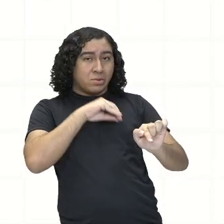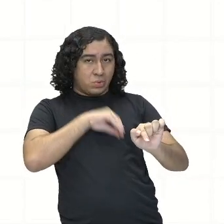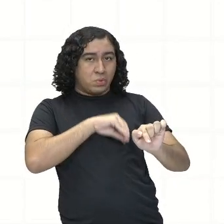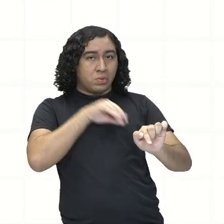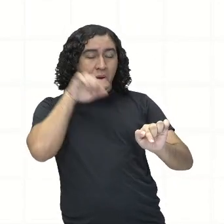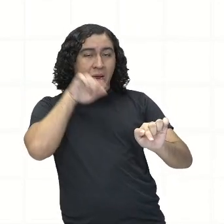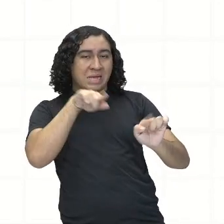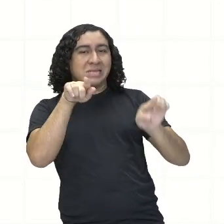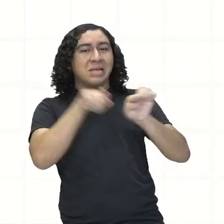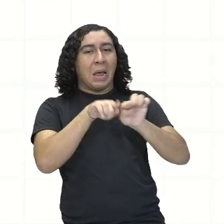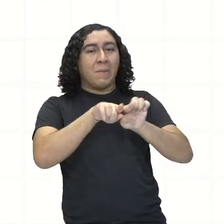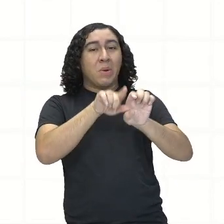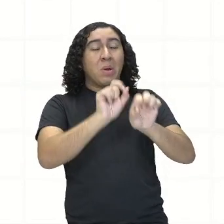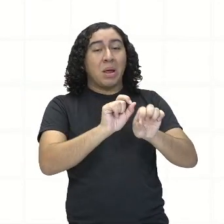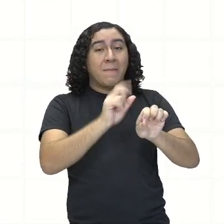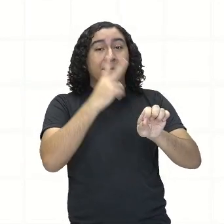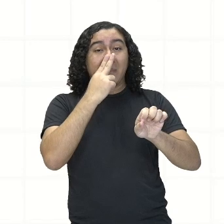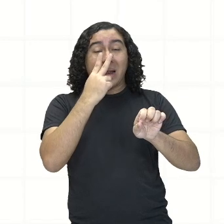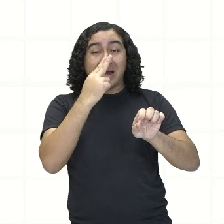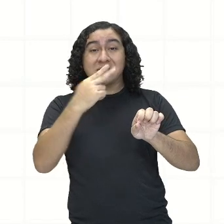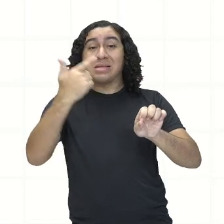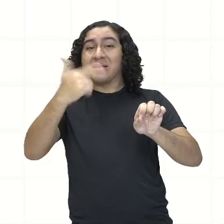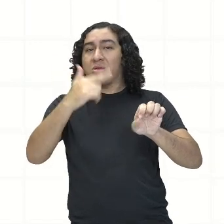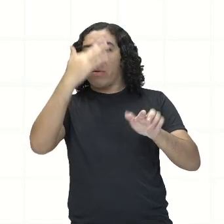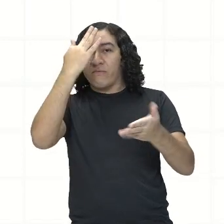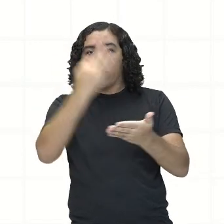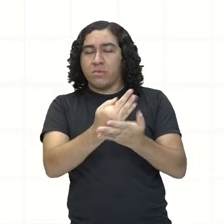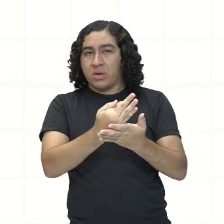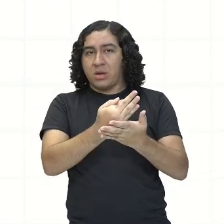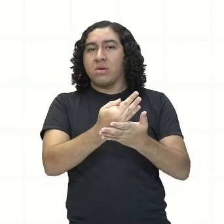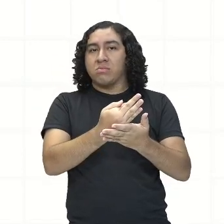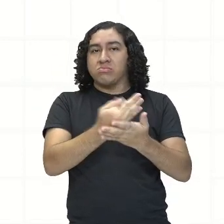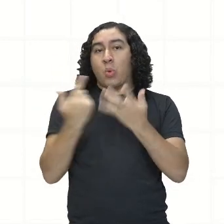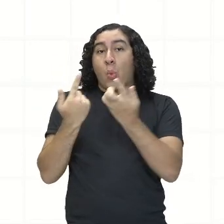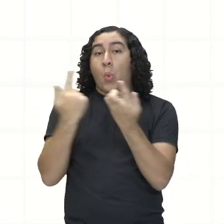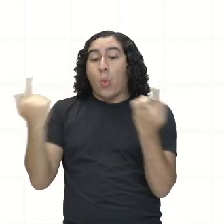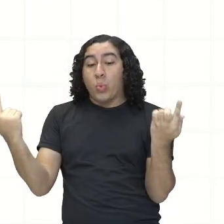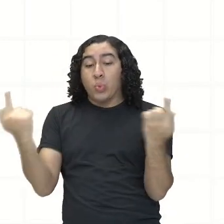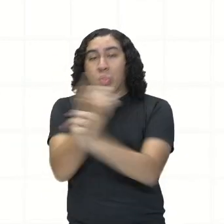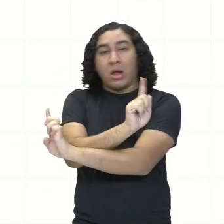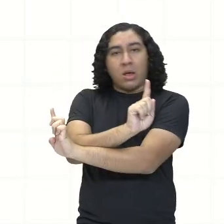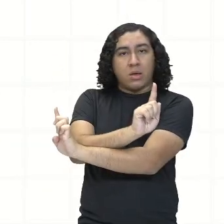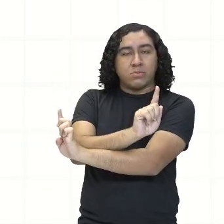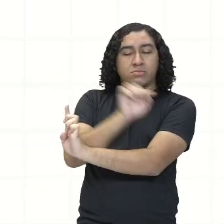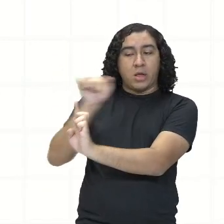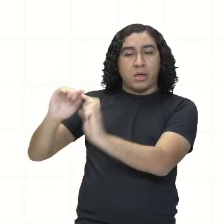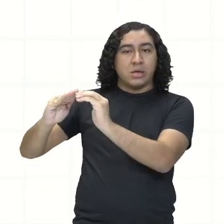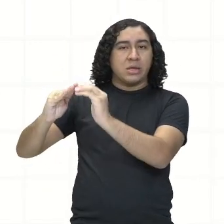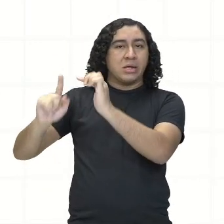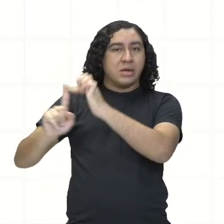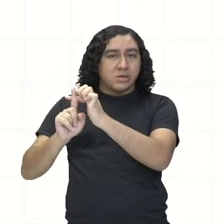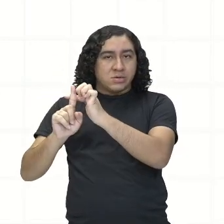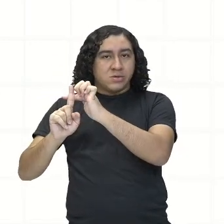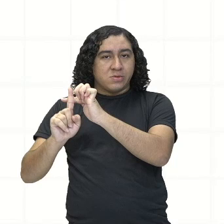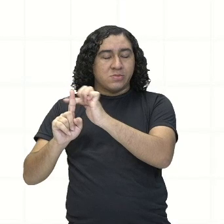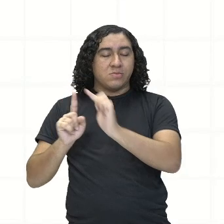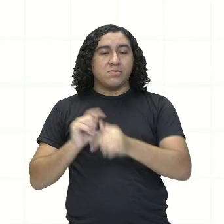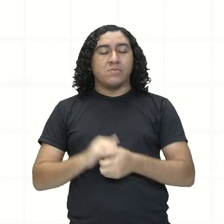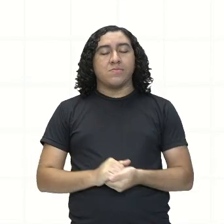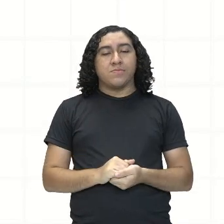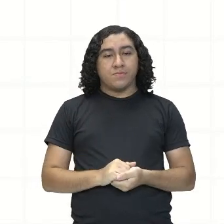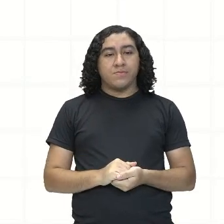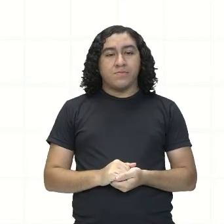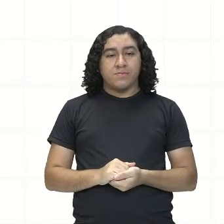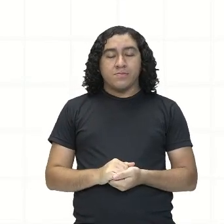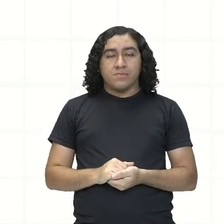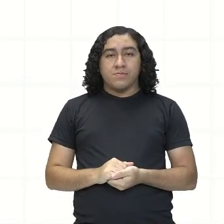também era considerado um herege, porque ele estava fazendo coisas contrárias à igreja. E, no caso aqui, eu tenho a